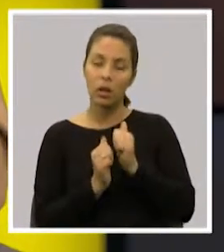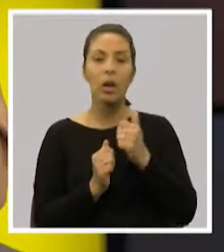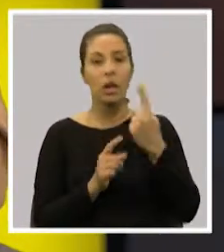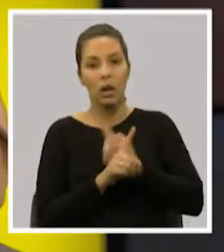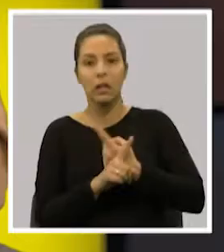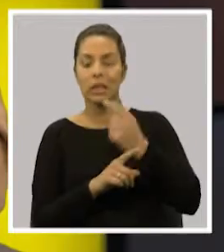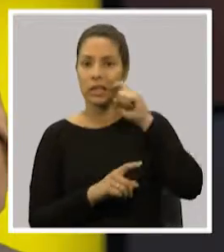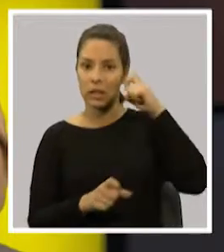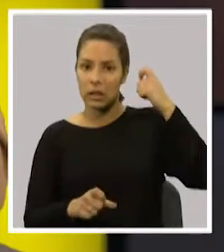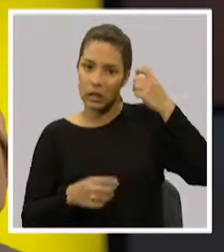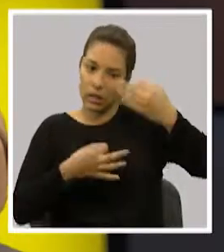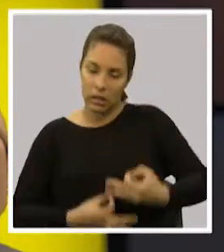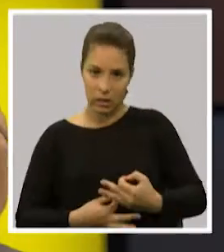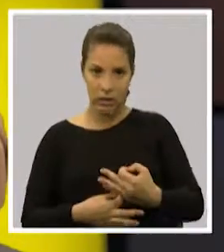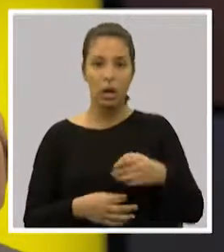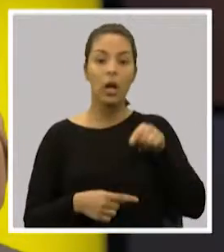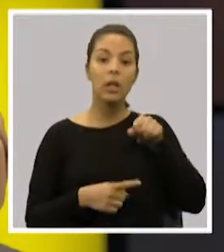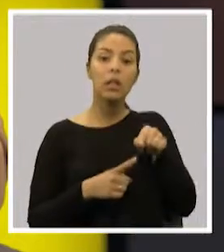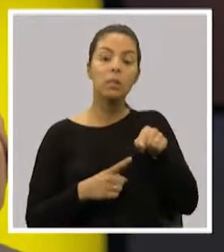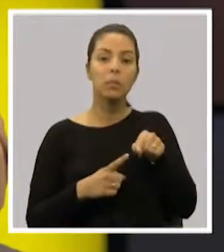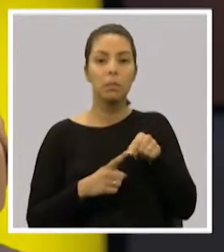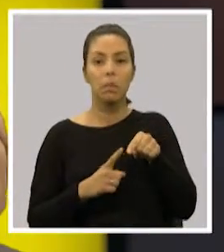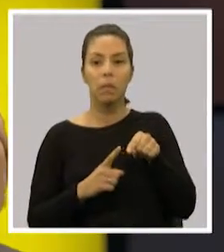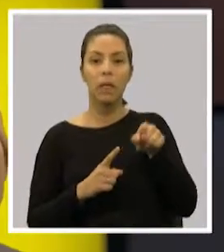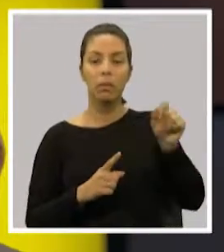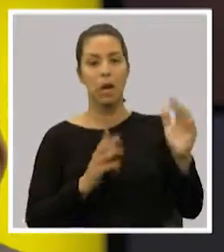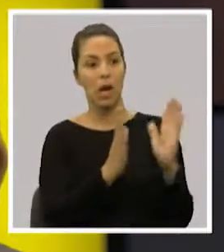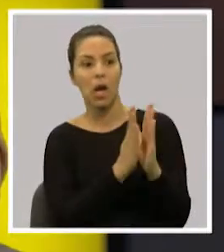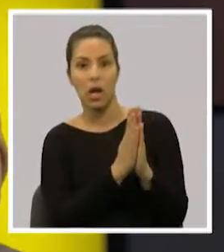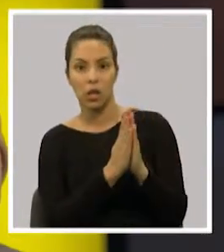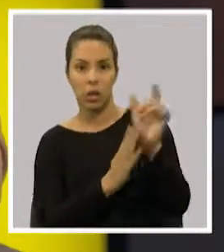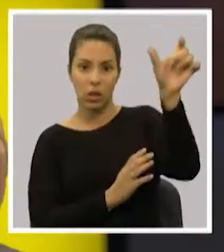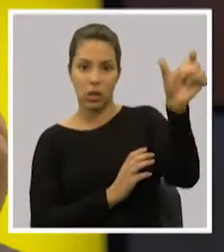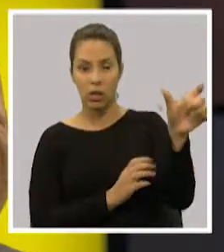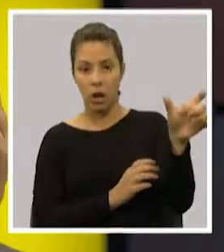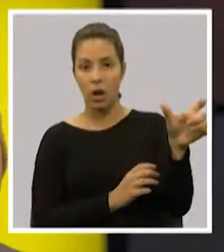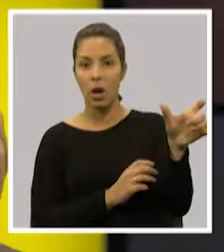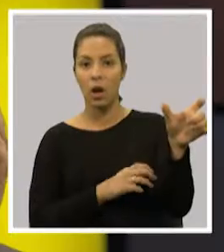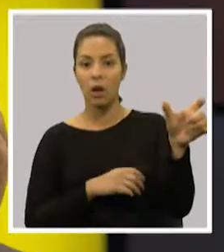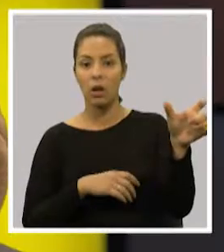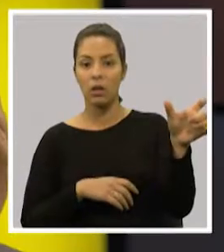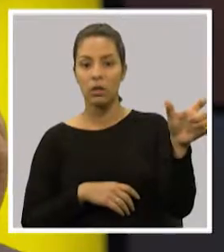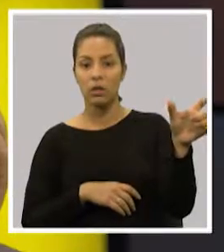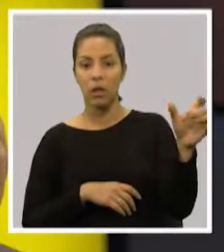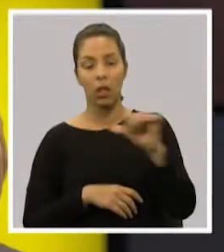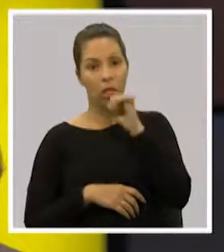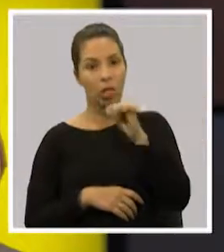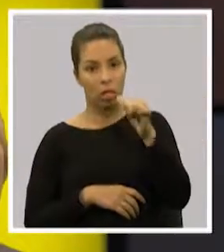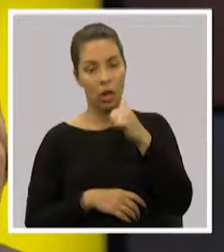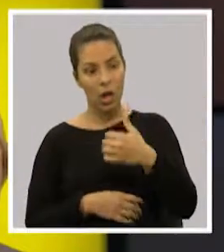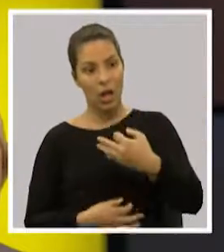sempre temporária. E, além disso, a Santa Sé, quando nós pedimos para nos tornarmos, digamos